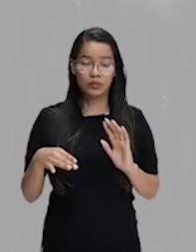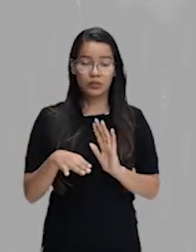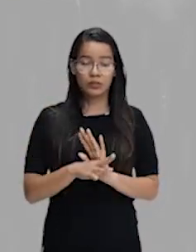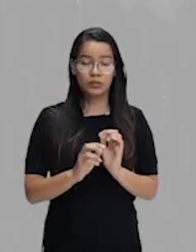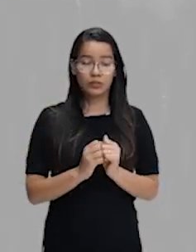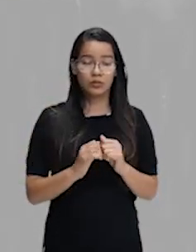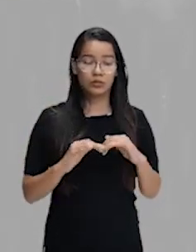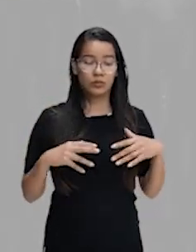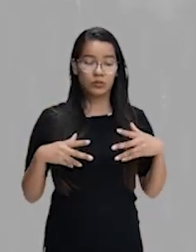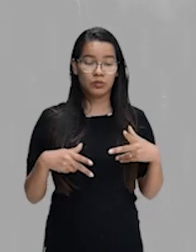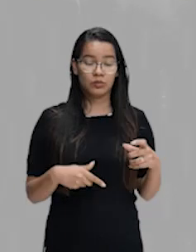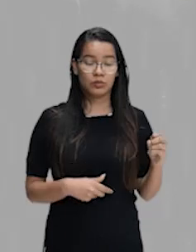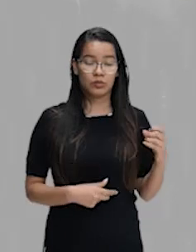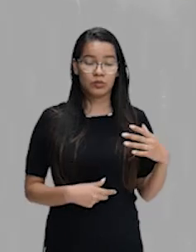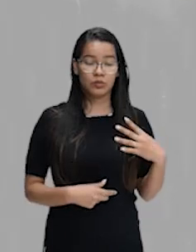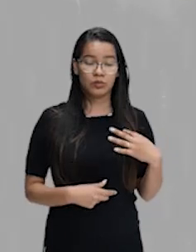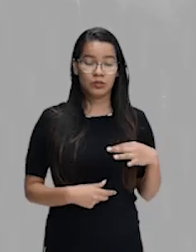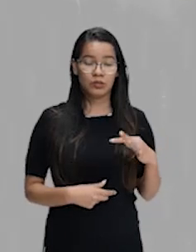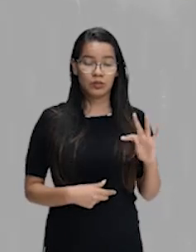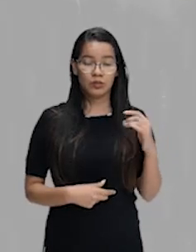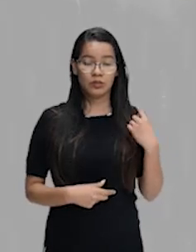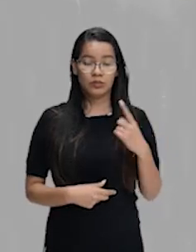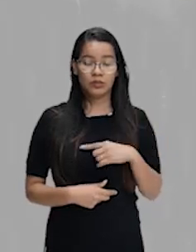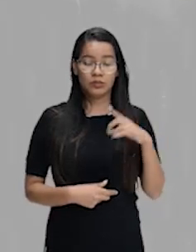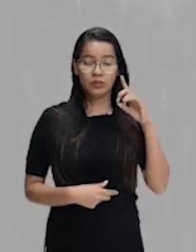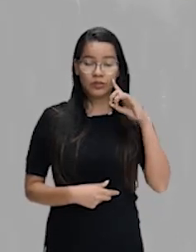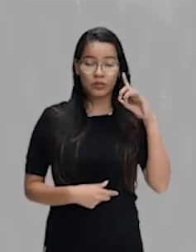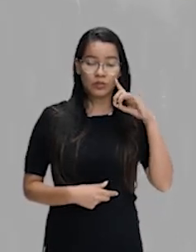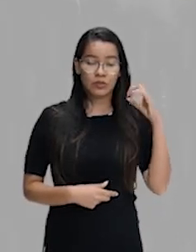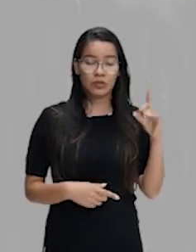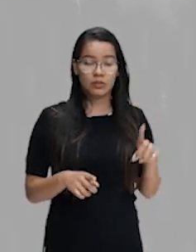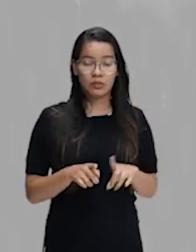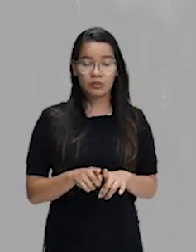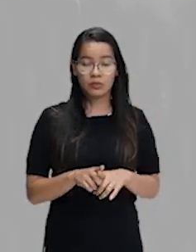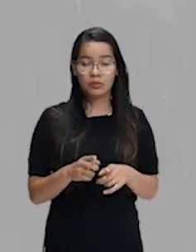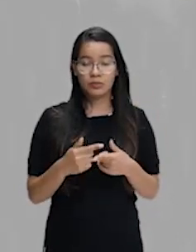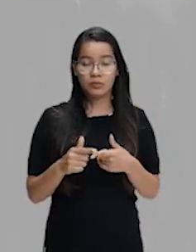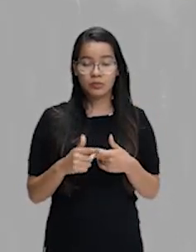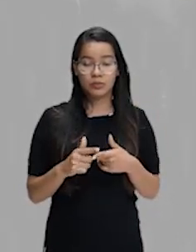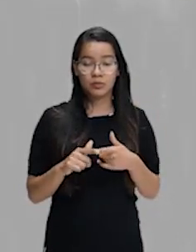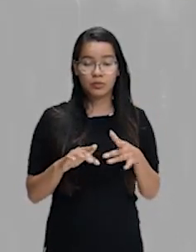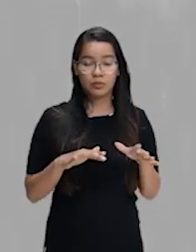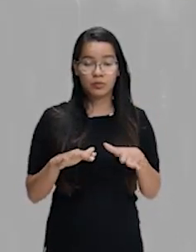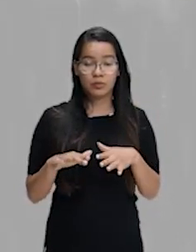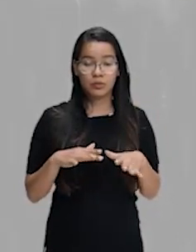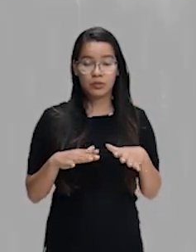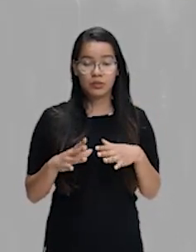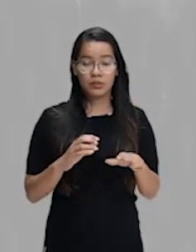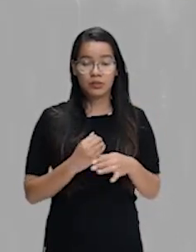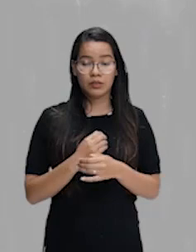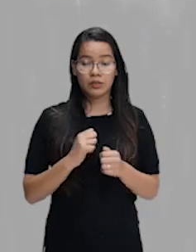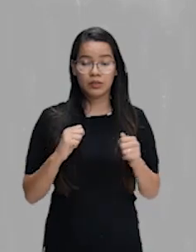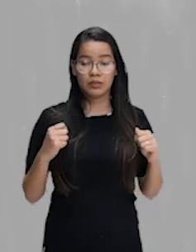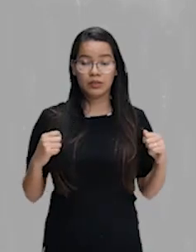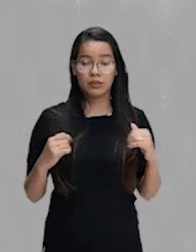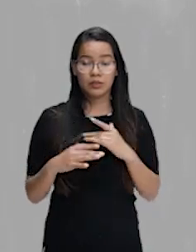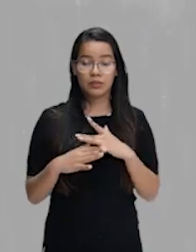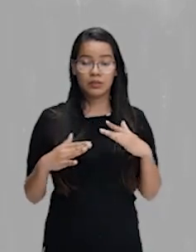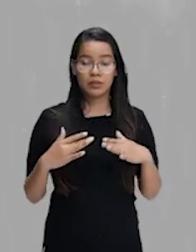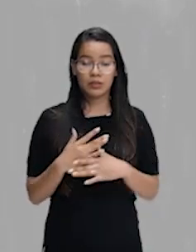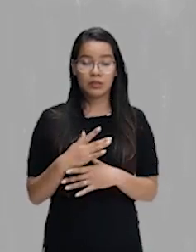inovação tecnológica que a gente vivencia no nosso cotidiano, assim também como problemas de mobilidade nas grandes cidades, né?